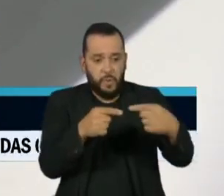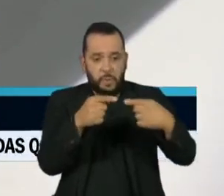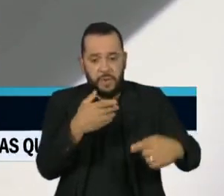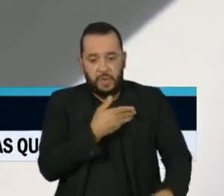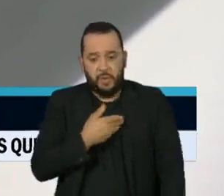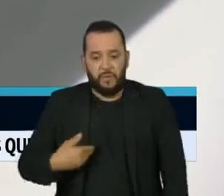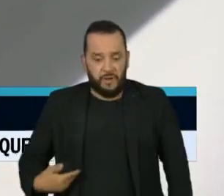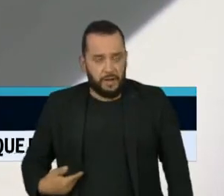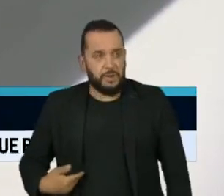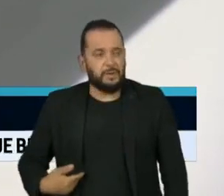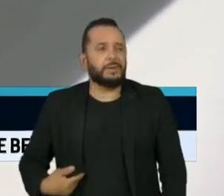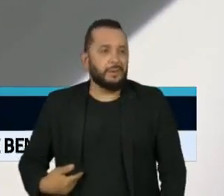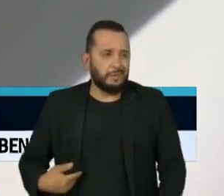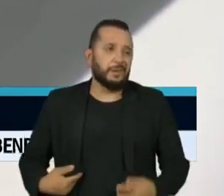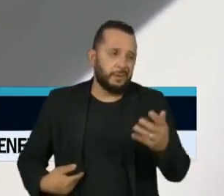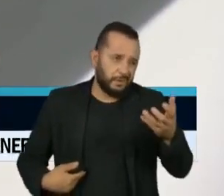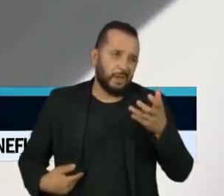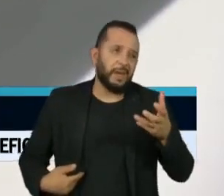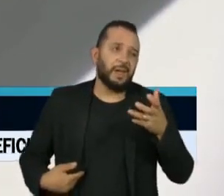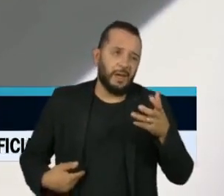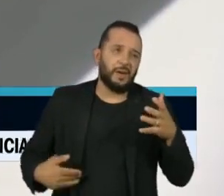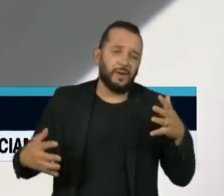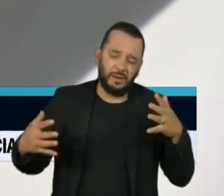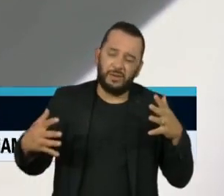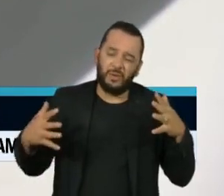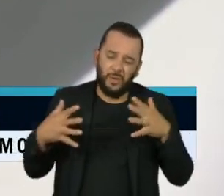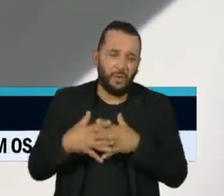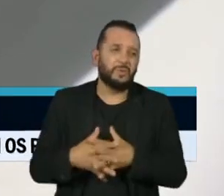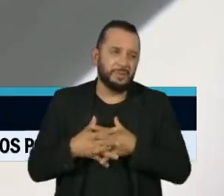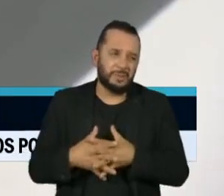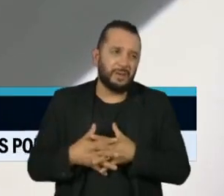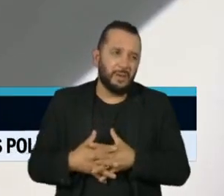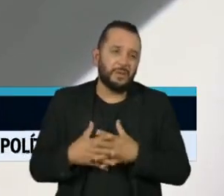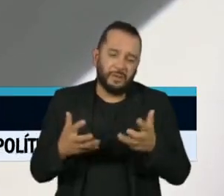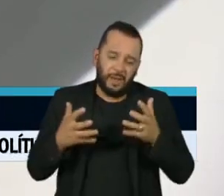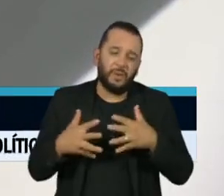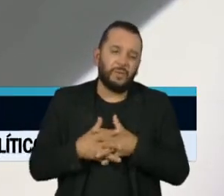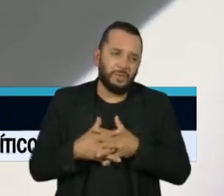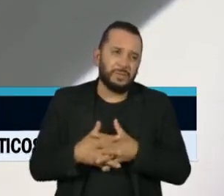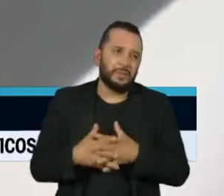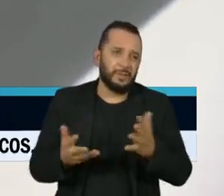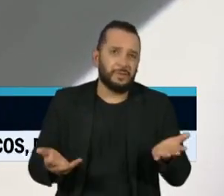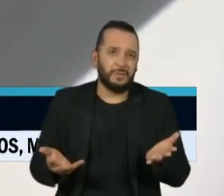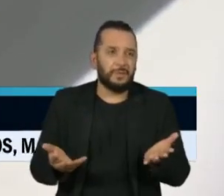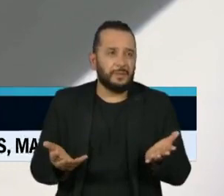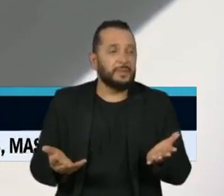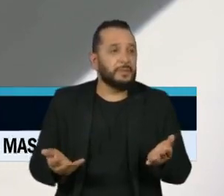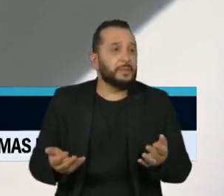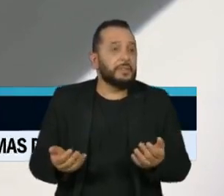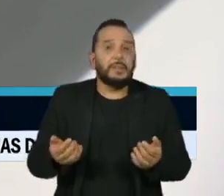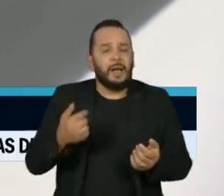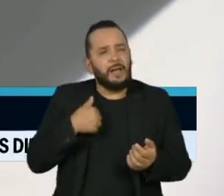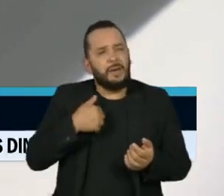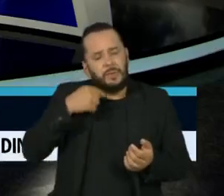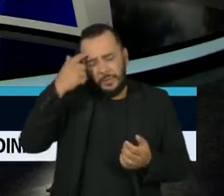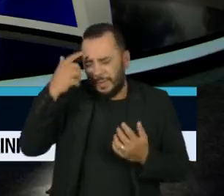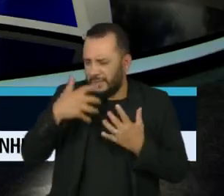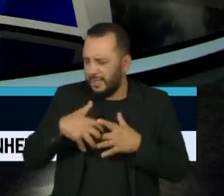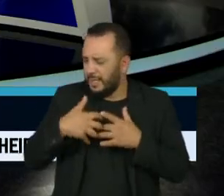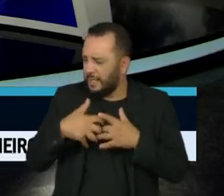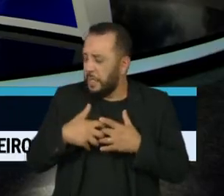insuflar, é óbvio para acontecer. E você sabe que eu fiquei pensando, o que quer dizer ter a cara de governo